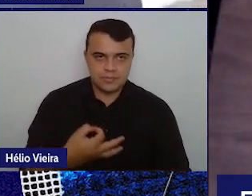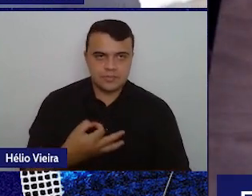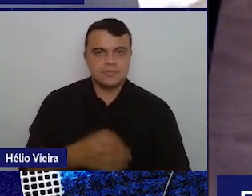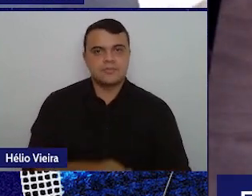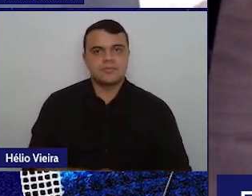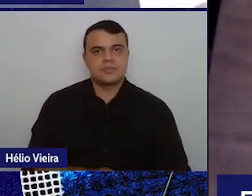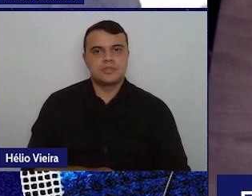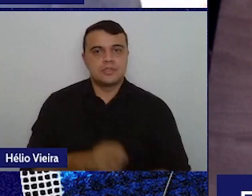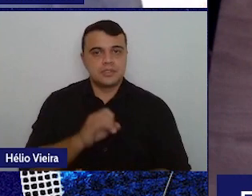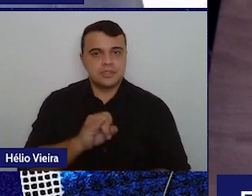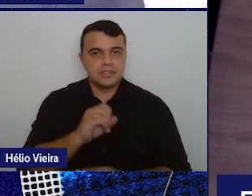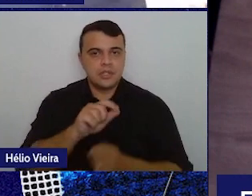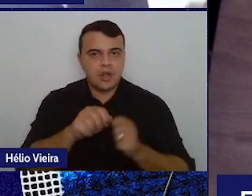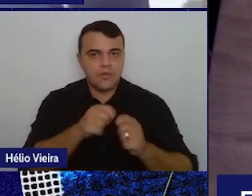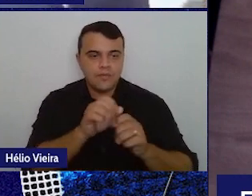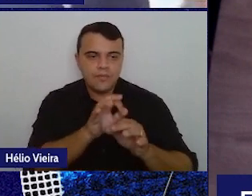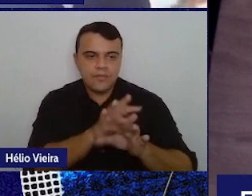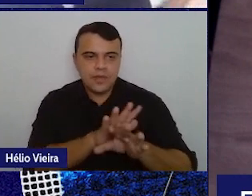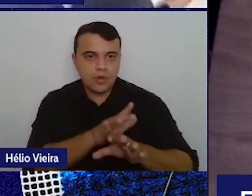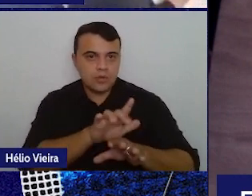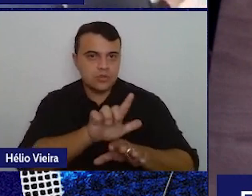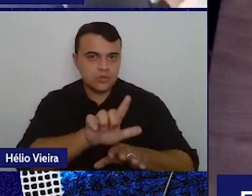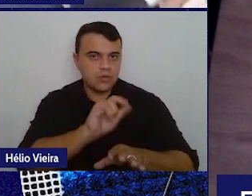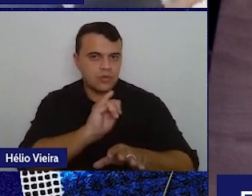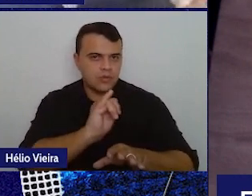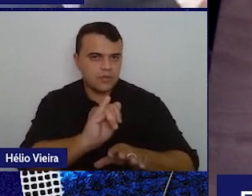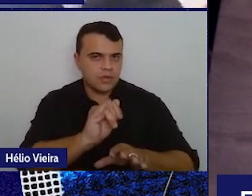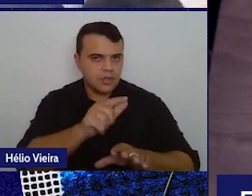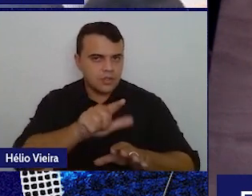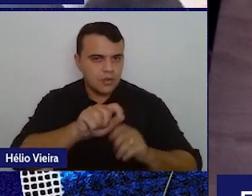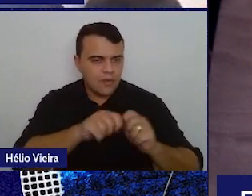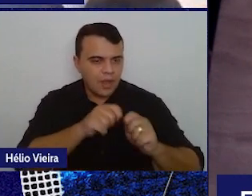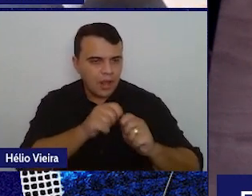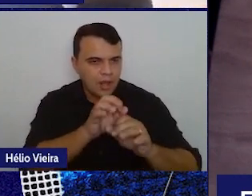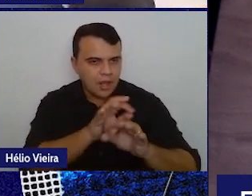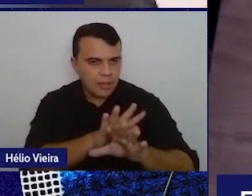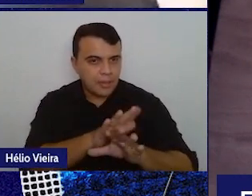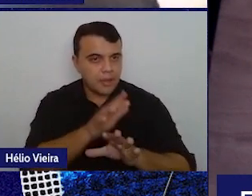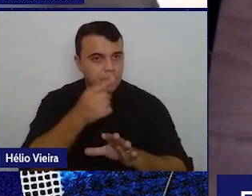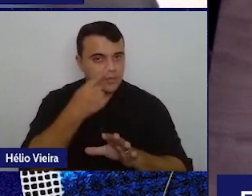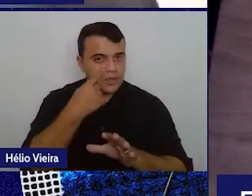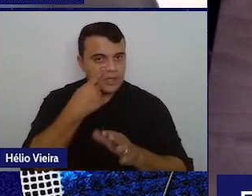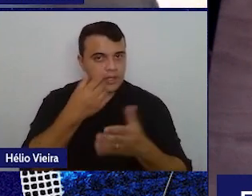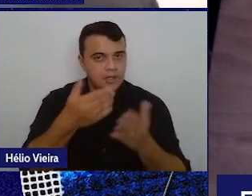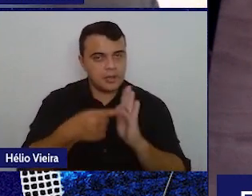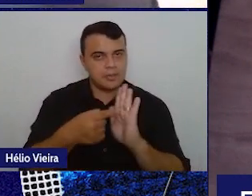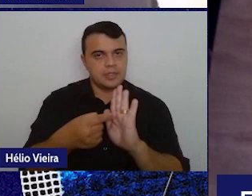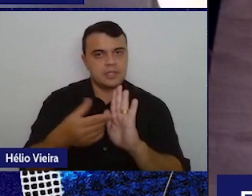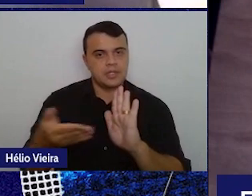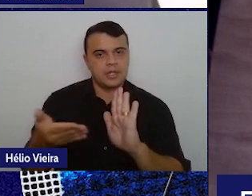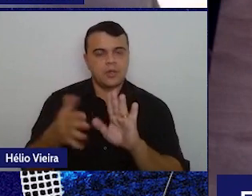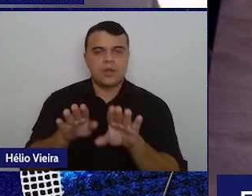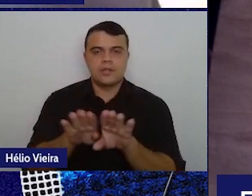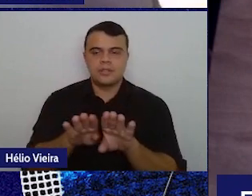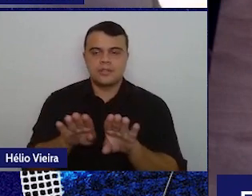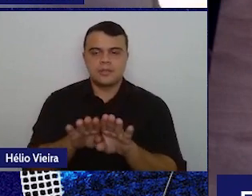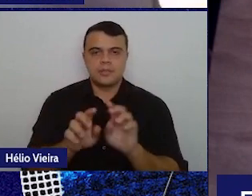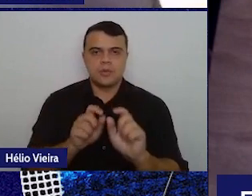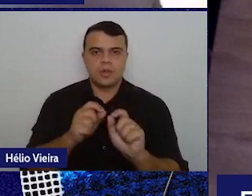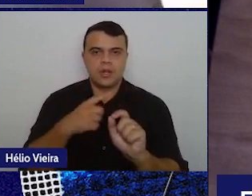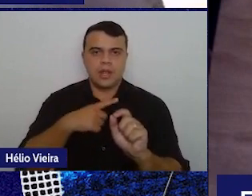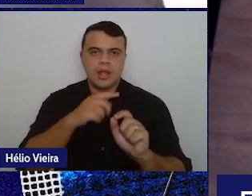O arremate, mais uma vez, só repassando o arremate. Aí aqui eu vou apresentar também a